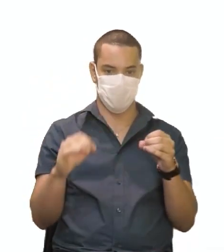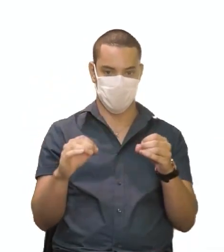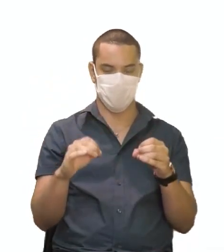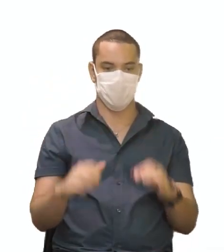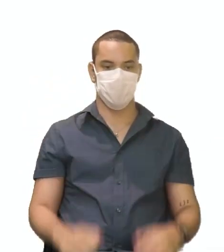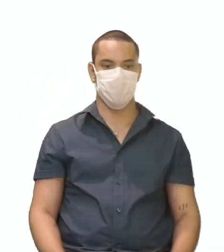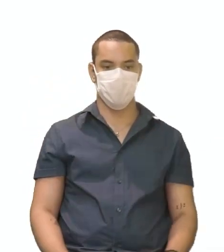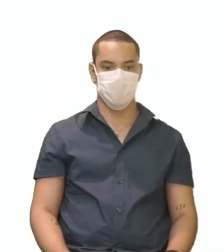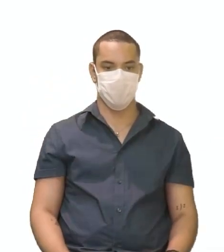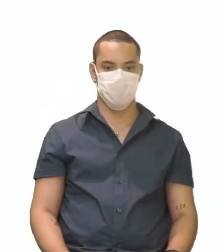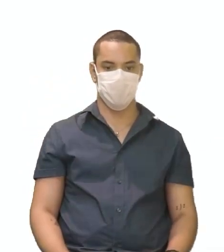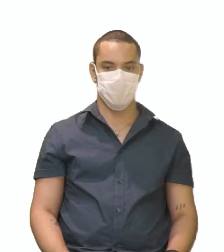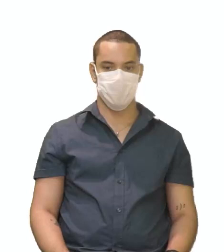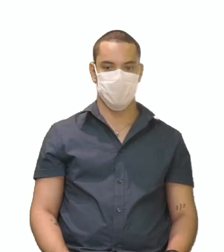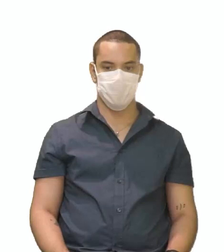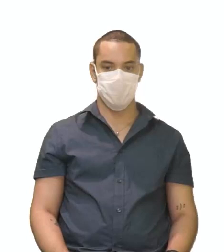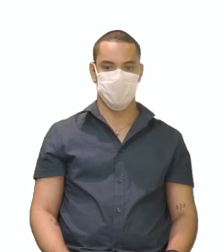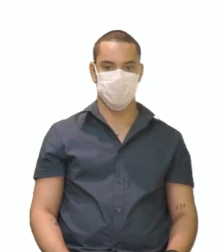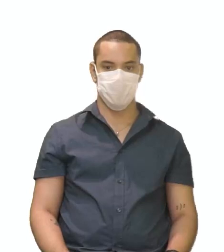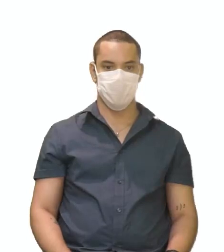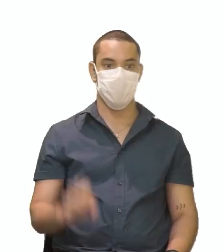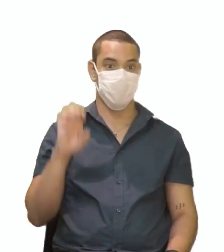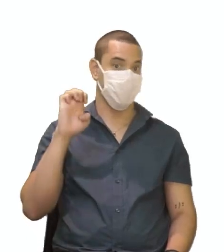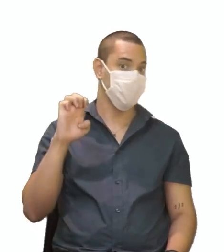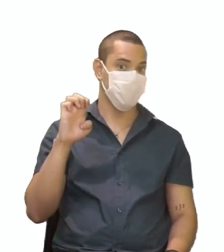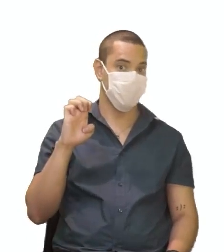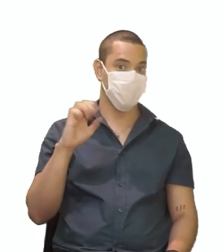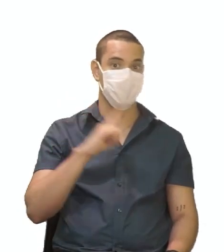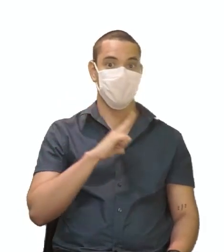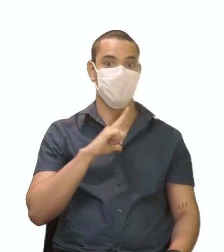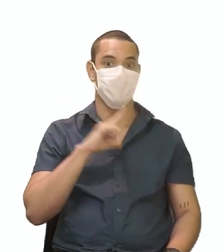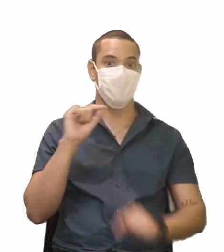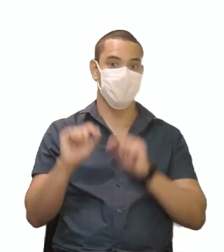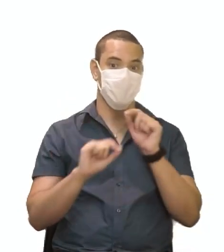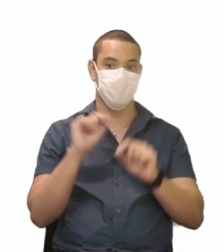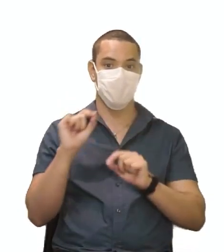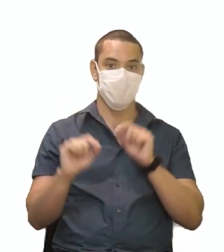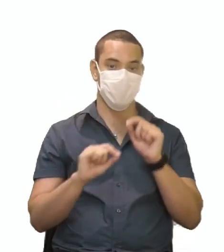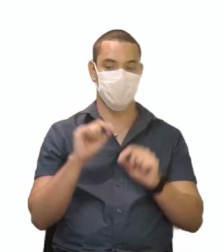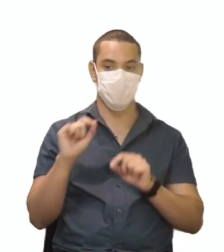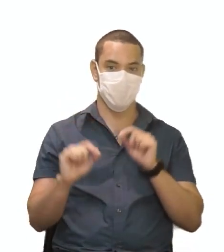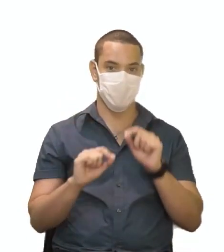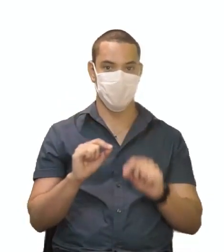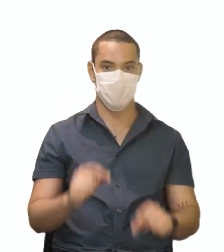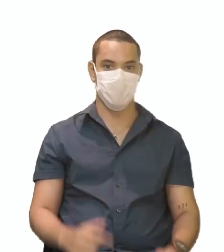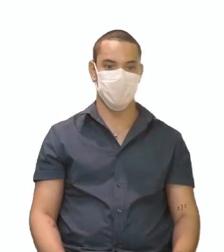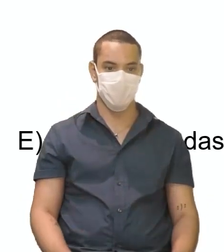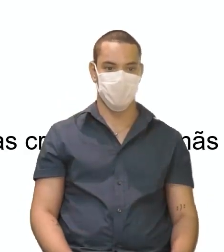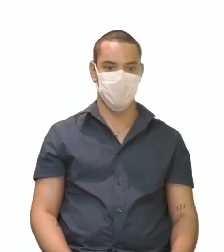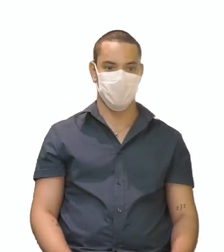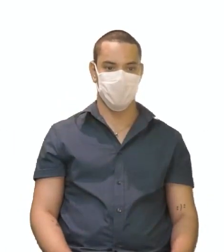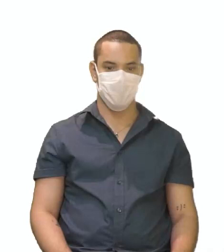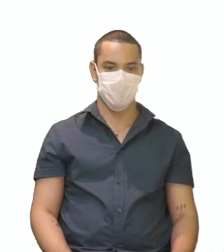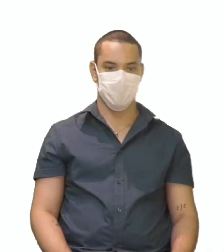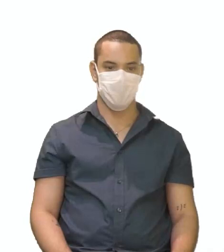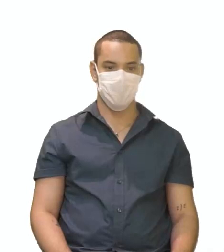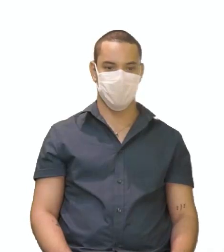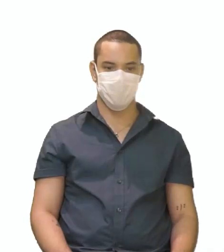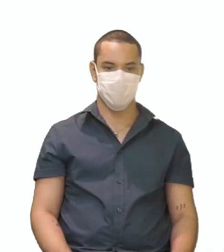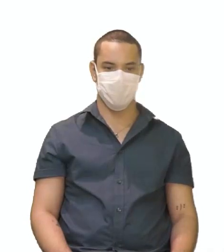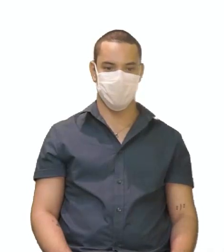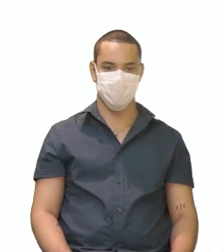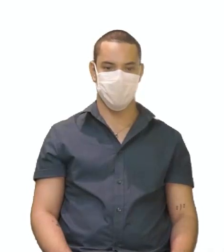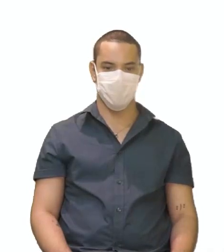E na E, vem E, chega que E, chega que não quer chegar, mas agora ele vai com